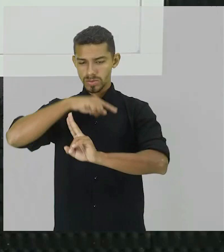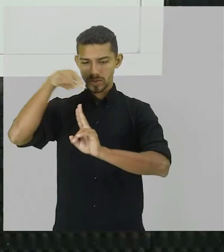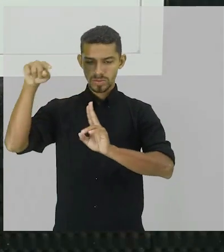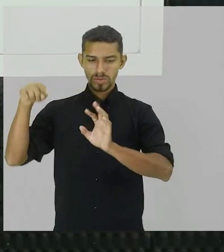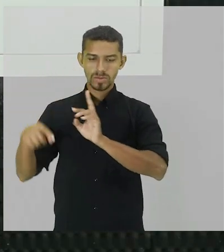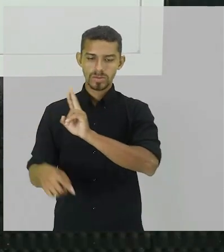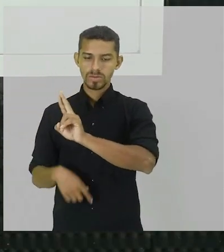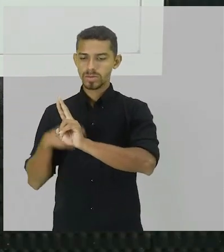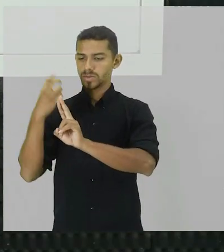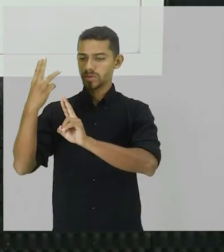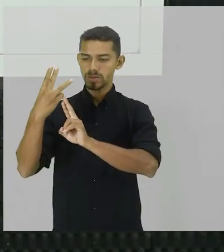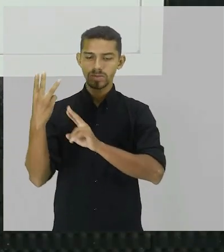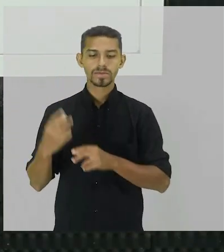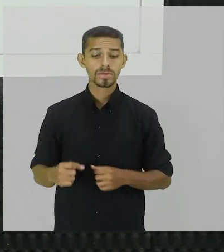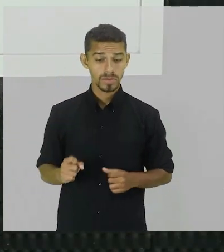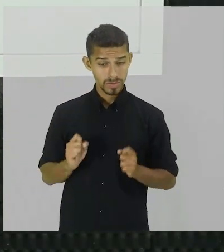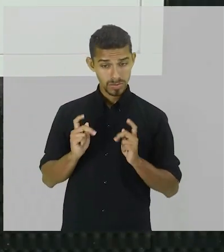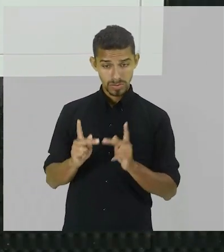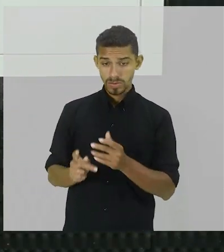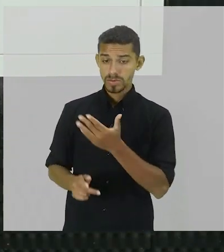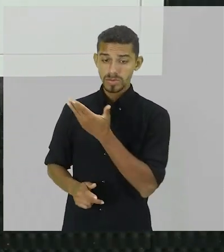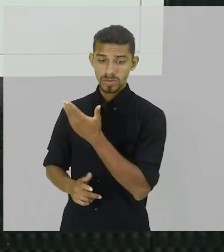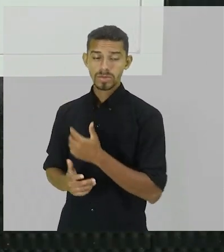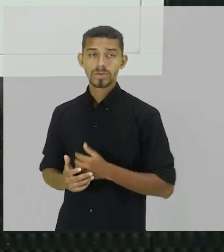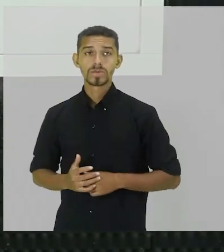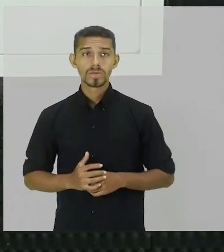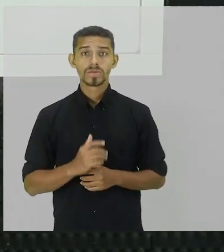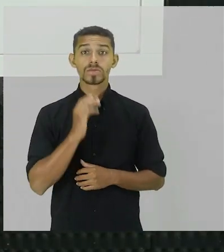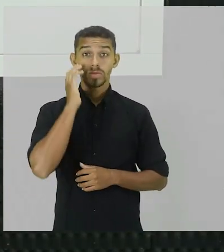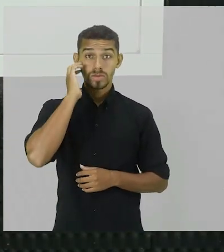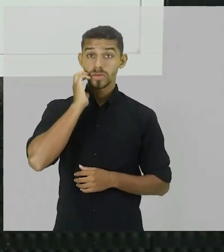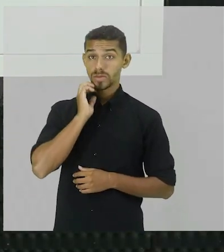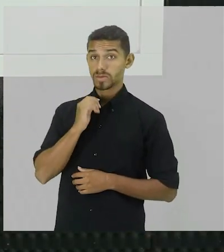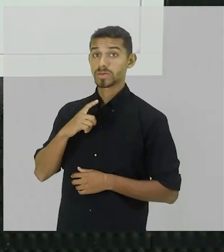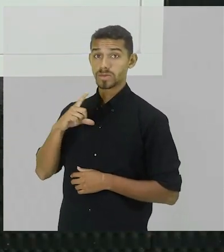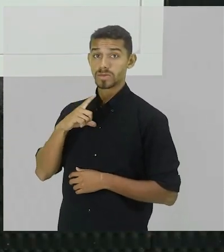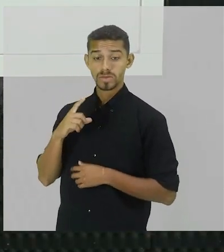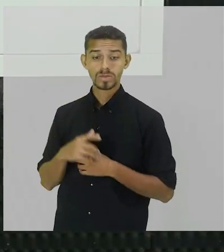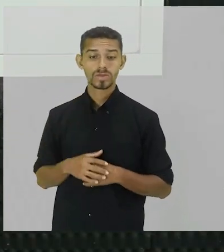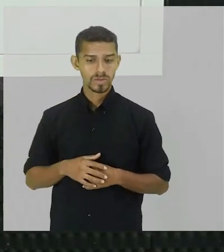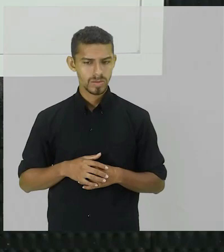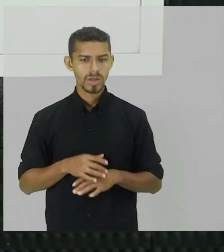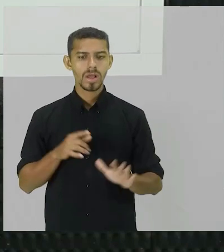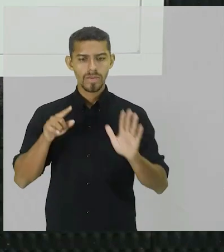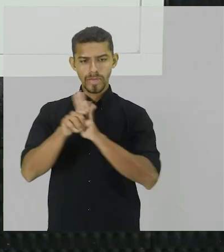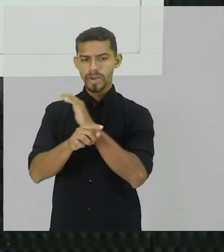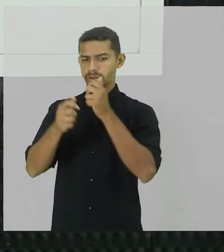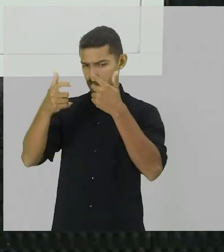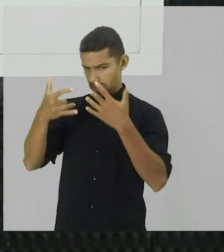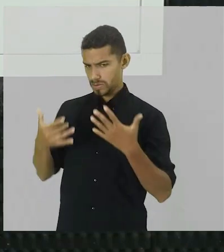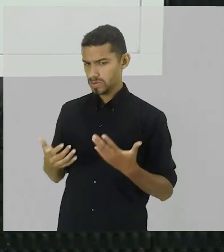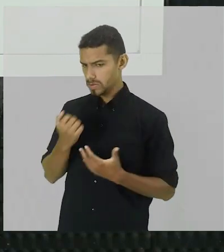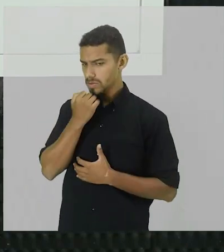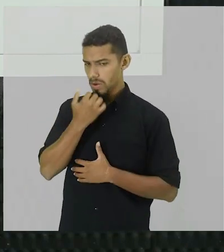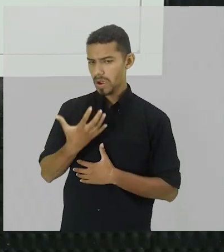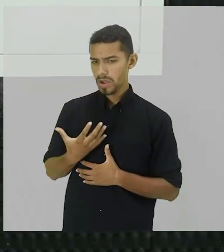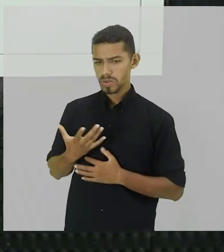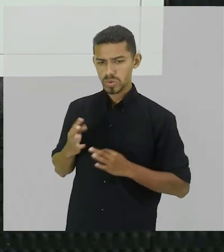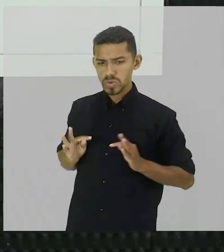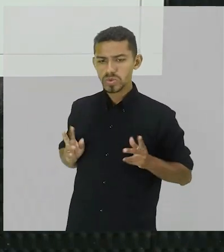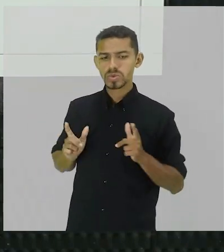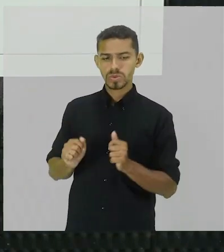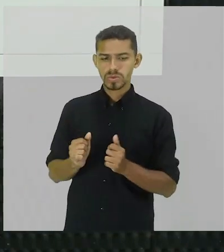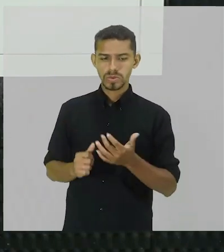só. Certo? Então, isso ele te falou. Repito, a questão ele foi bonzinho, ele te deu todas